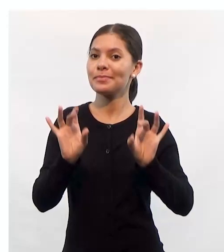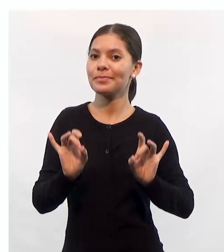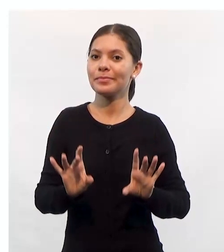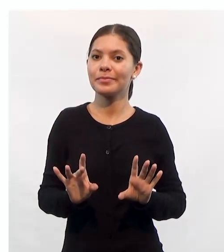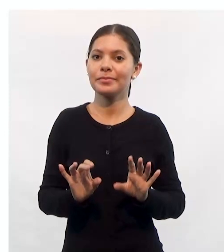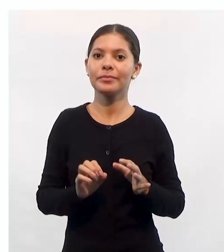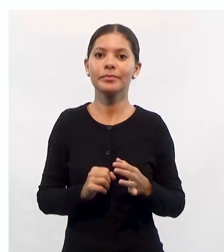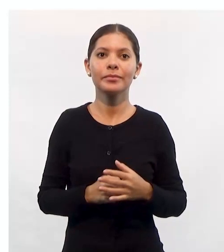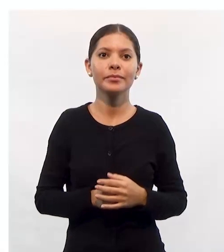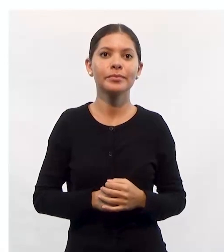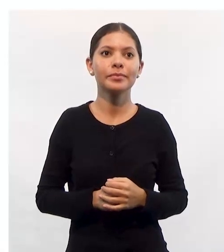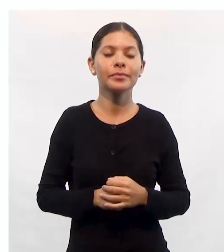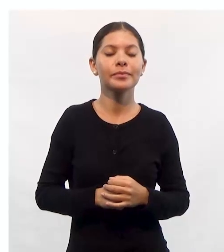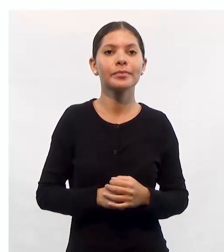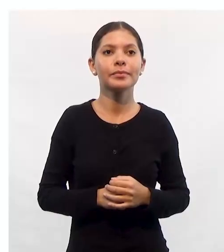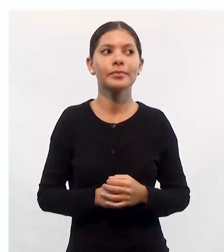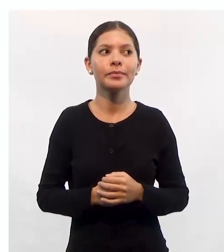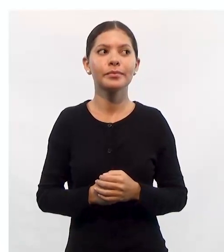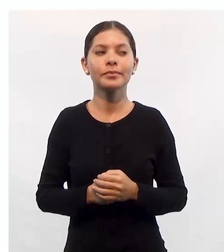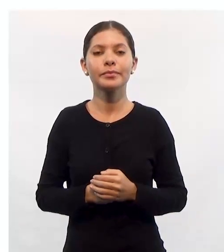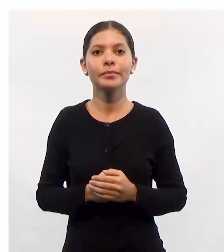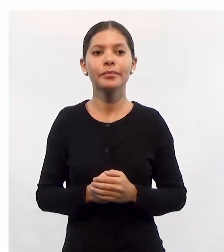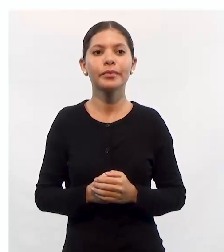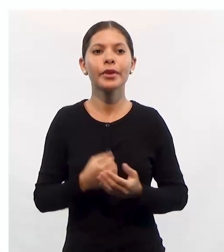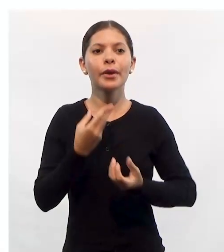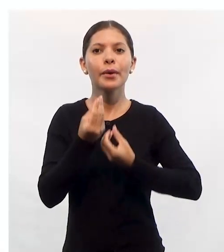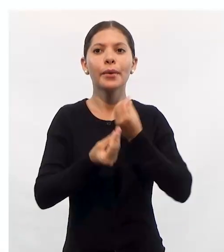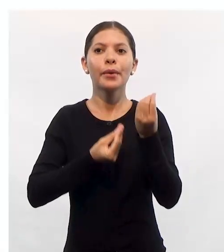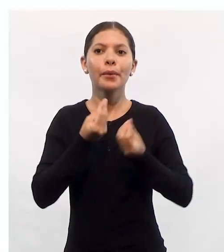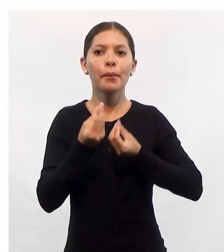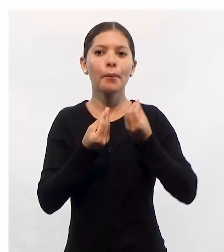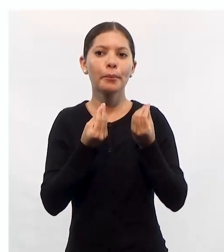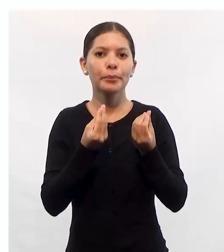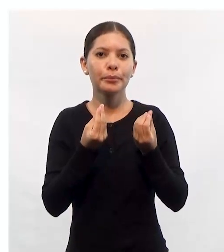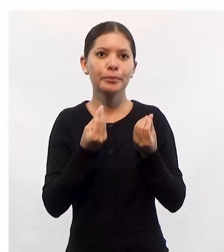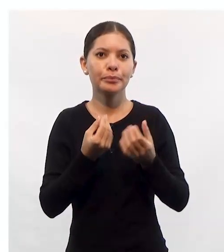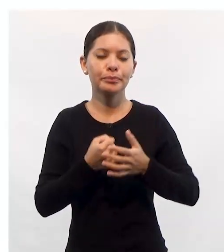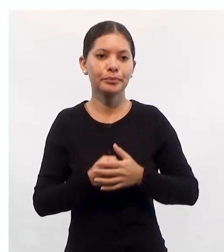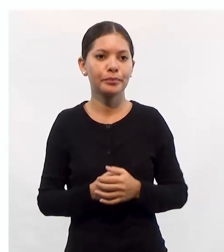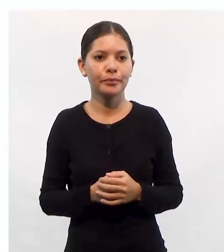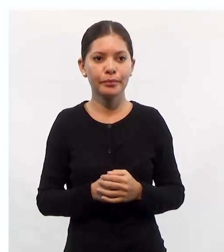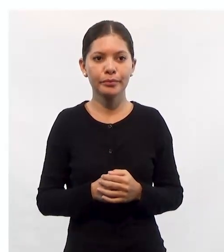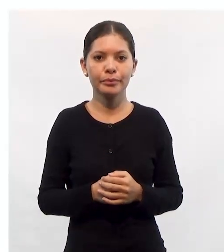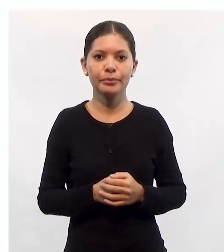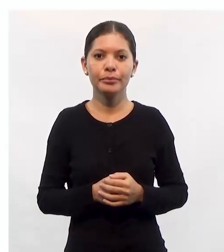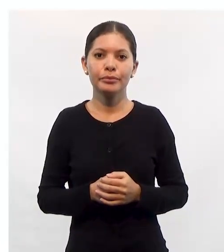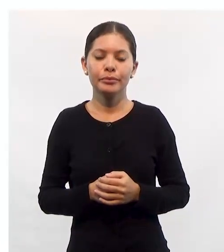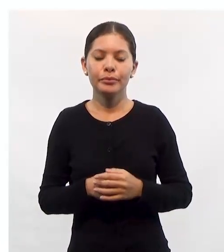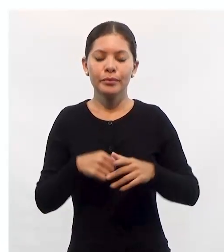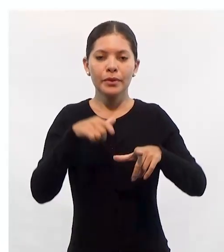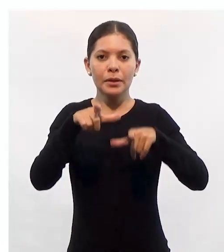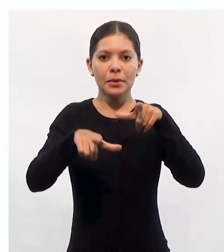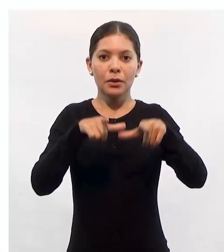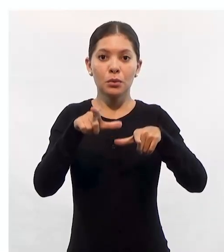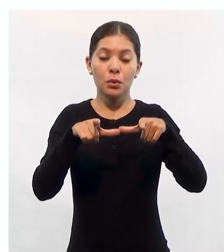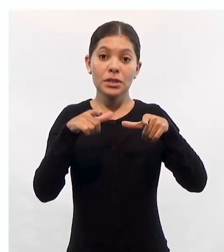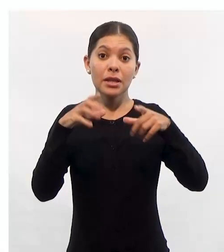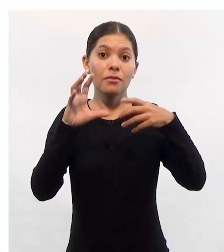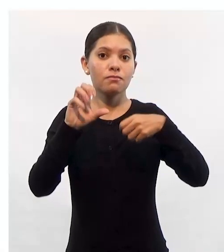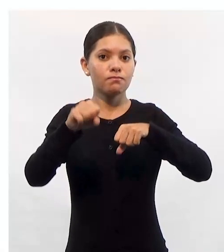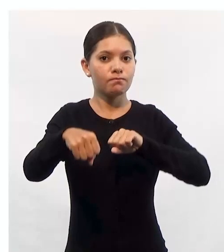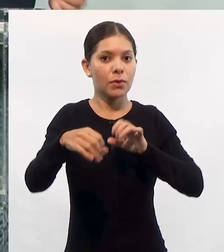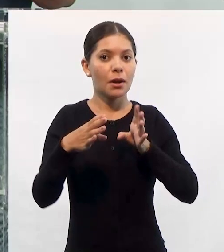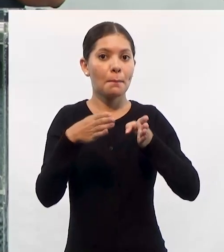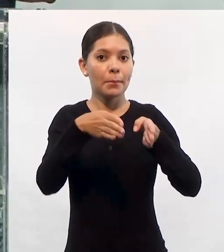especializada. A mão de obra especializada é realizada por aqueles trabalhadores que eles têm uma formação específica e